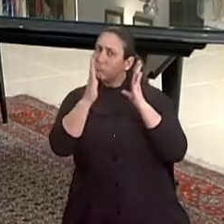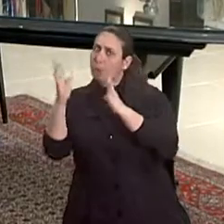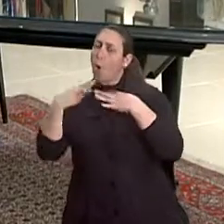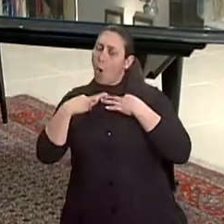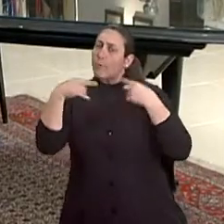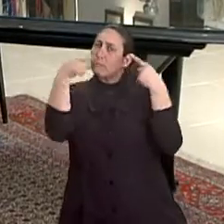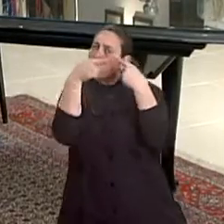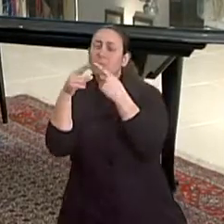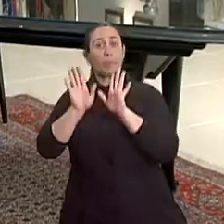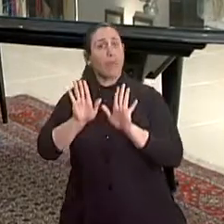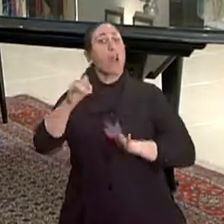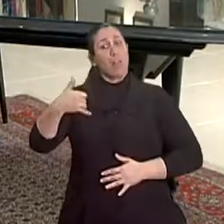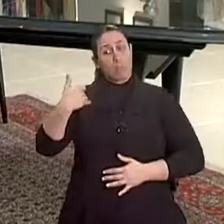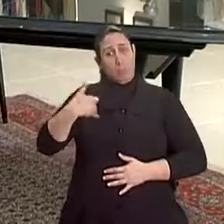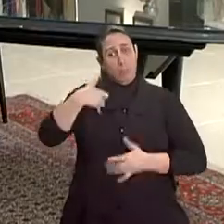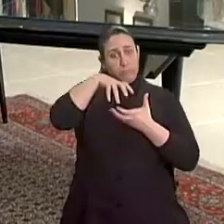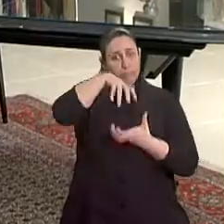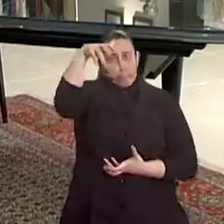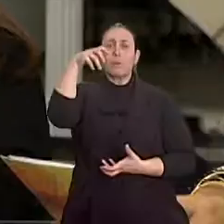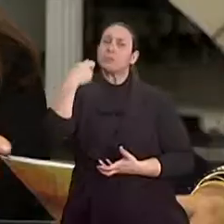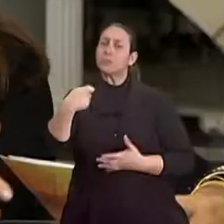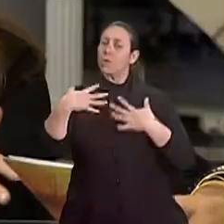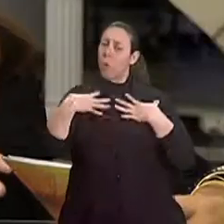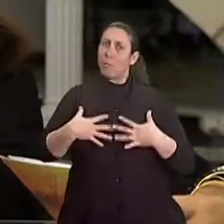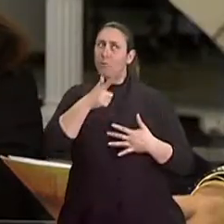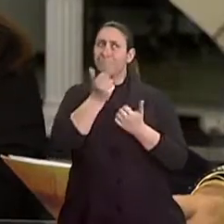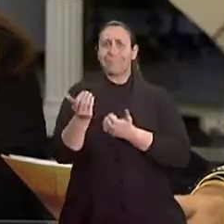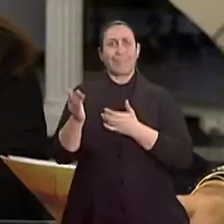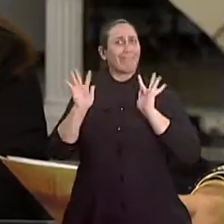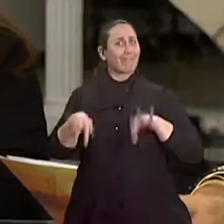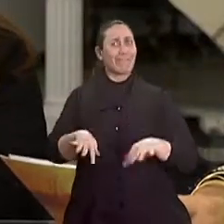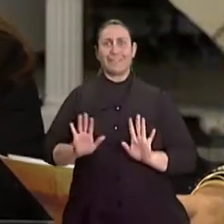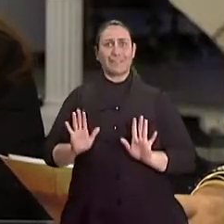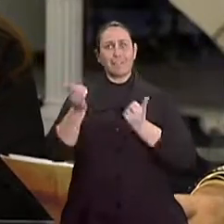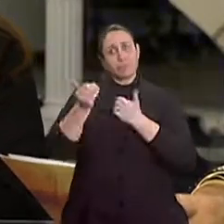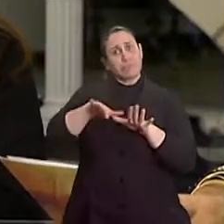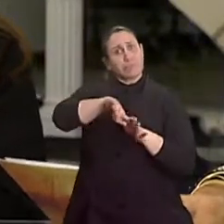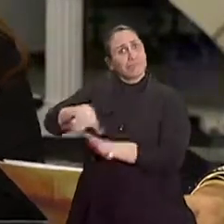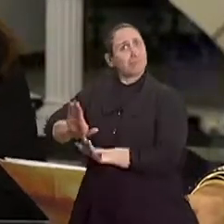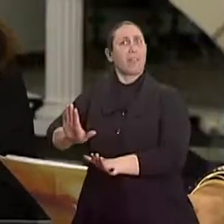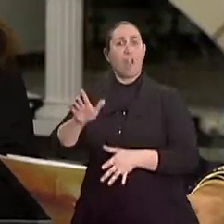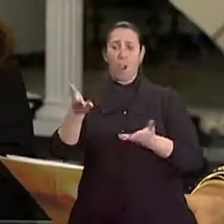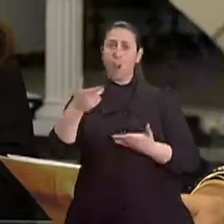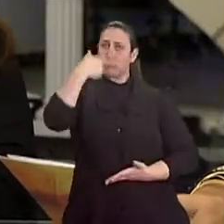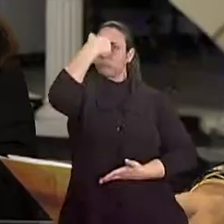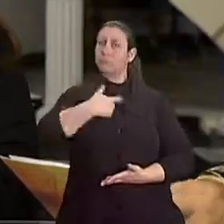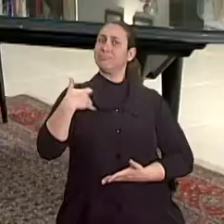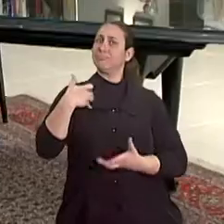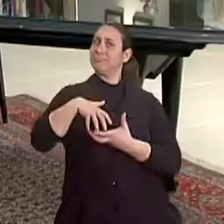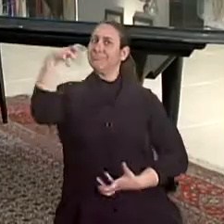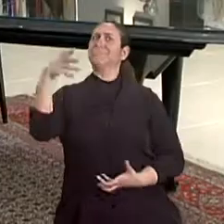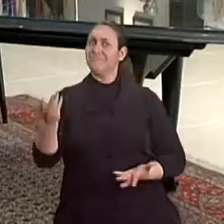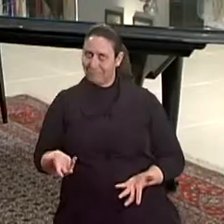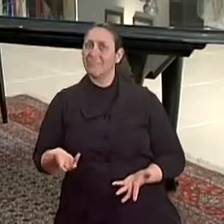dizer, já passou a idade dela ser garota? Então, ela tem que ser senhora. Elas não querem ser senhoras. Eu